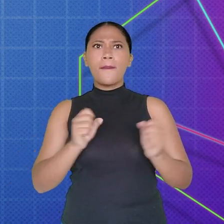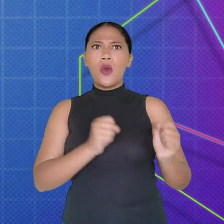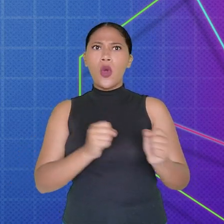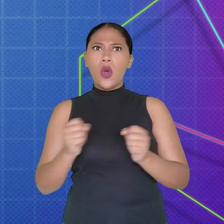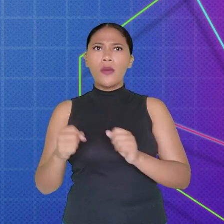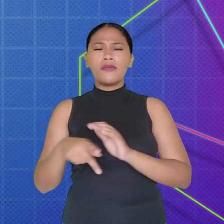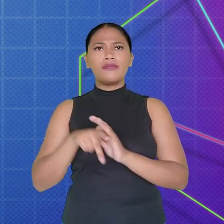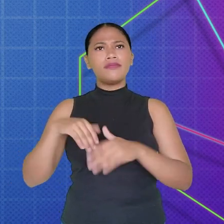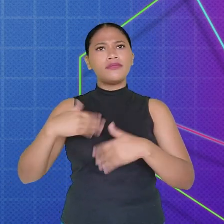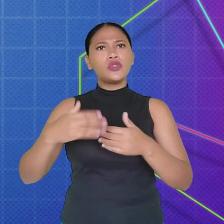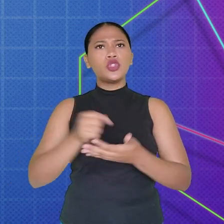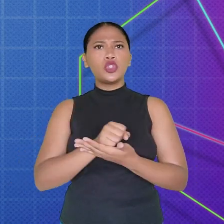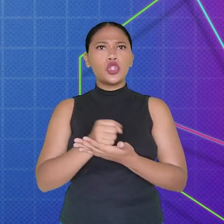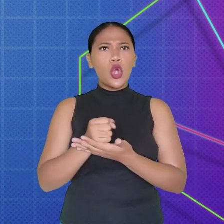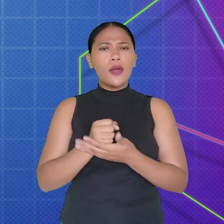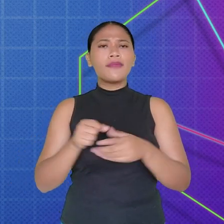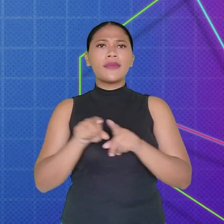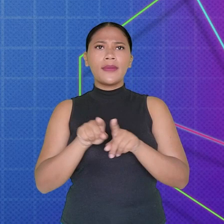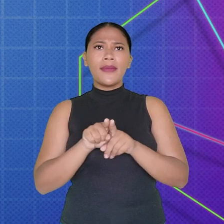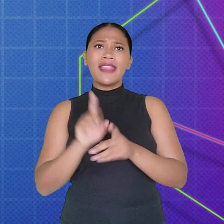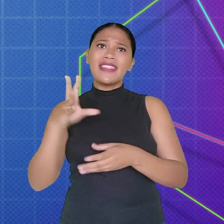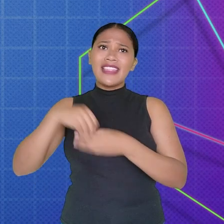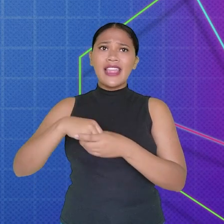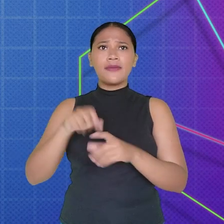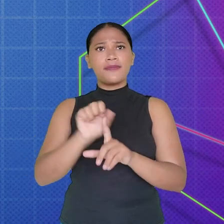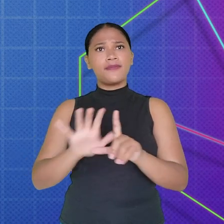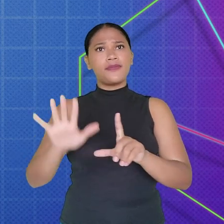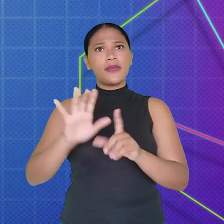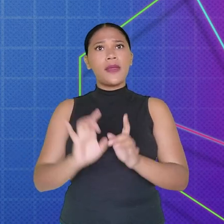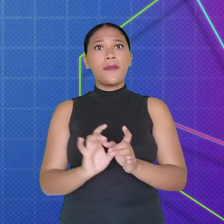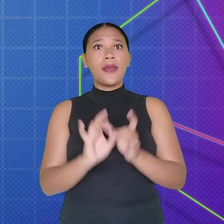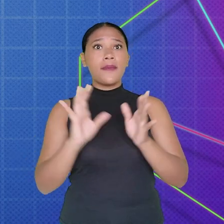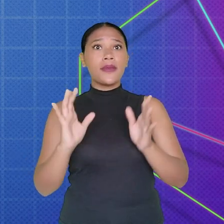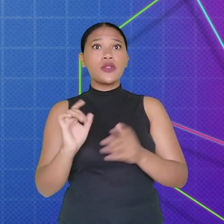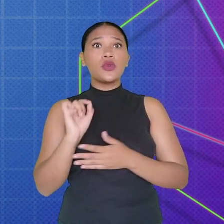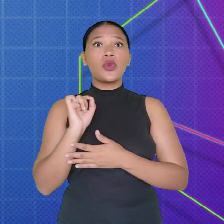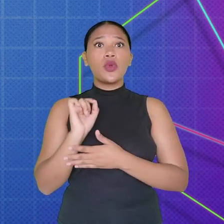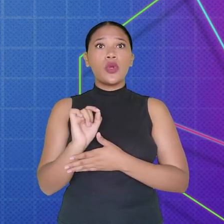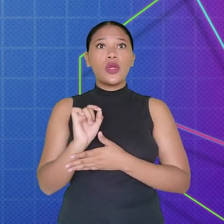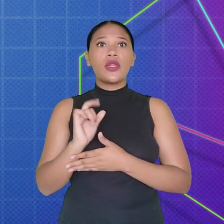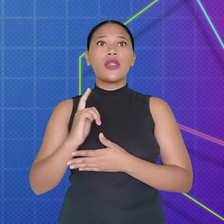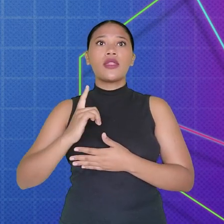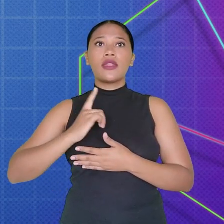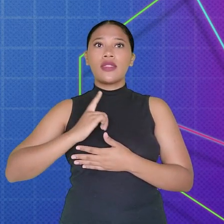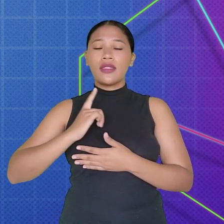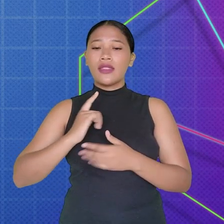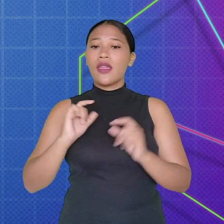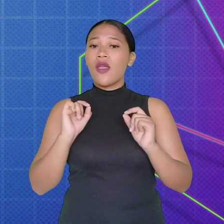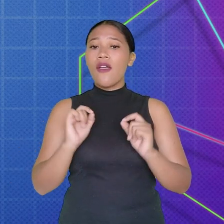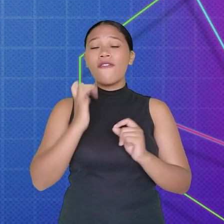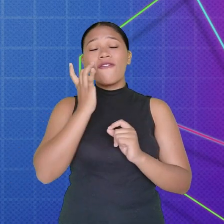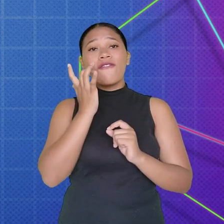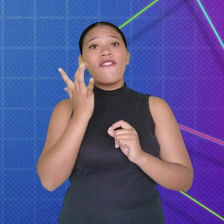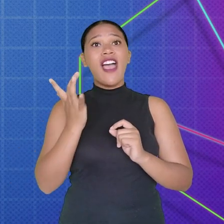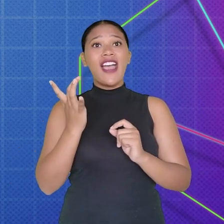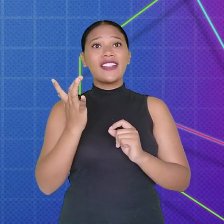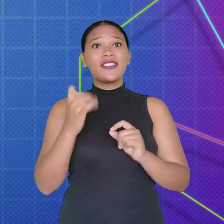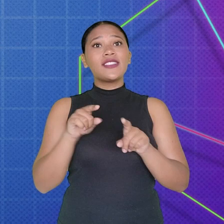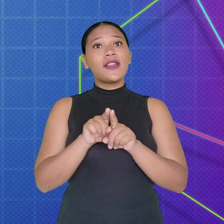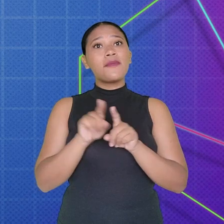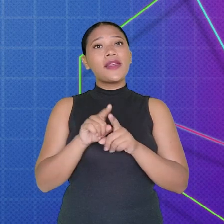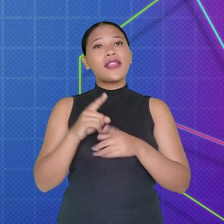para o desenvolvimento de jogos e aplicativos no Construct, que permite aos desenvolvedores criar comportamentos complexos de forma fácil